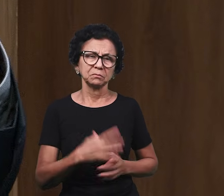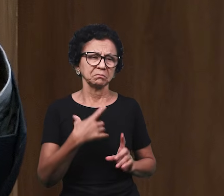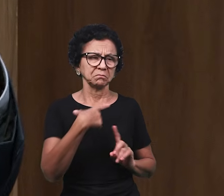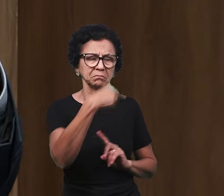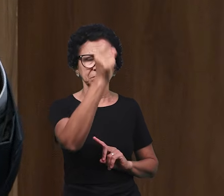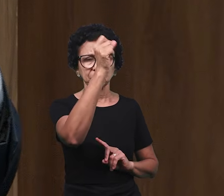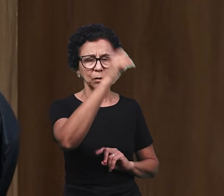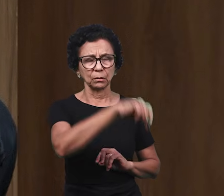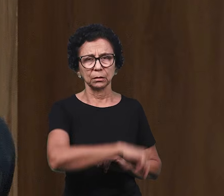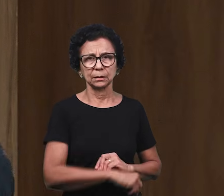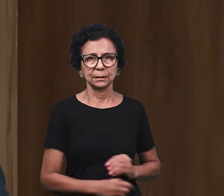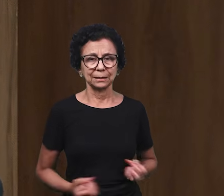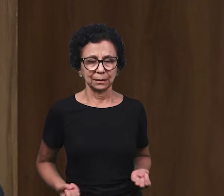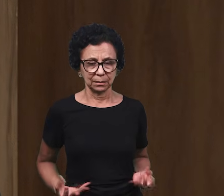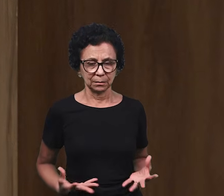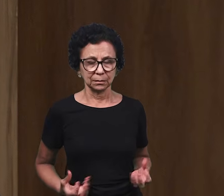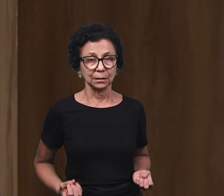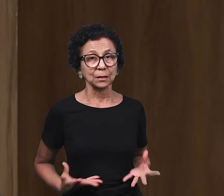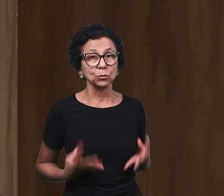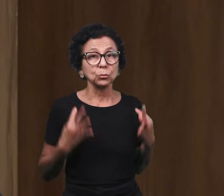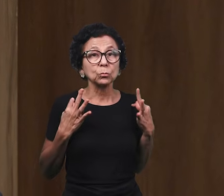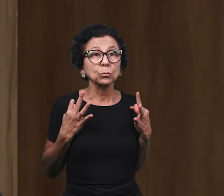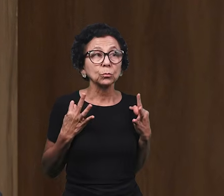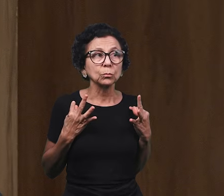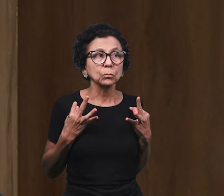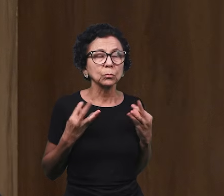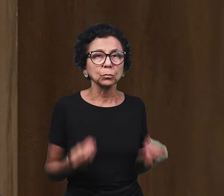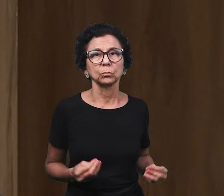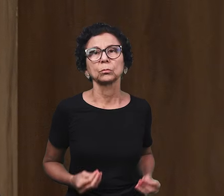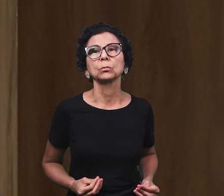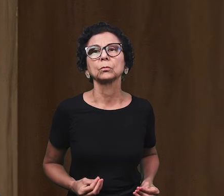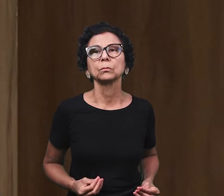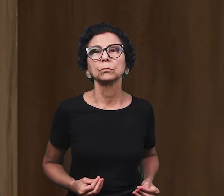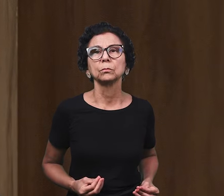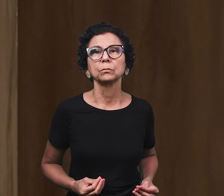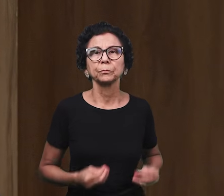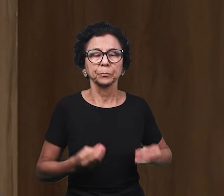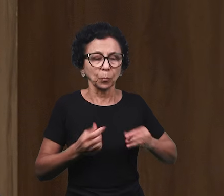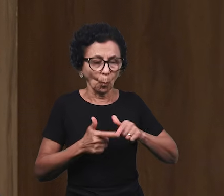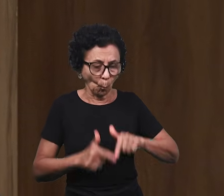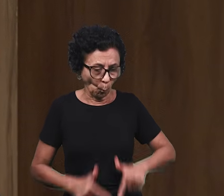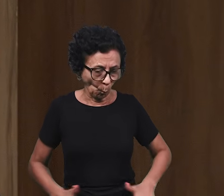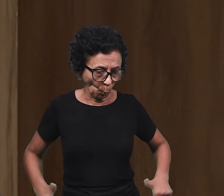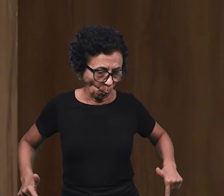e o pai estava esperando